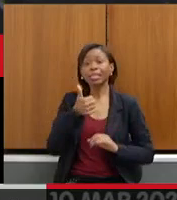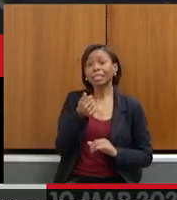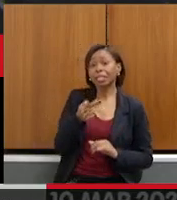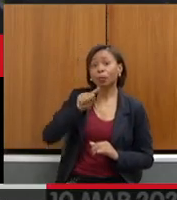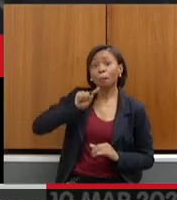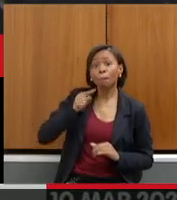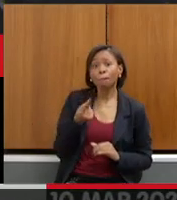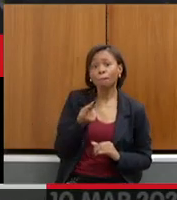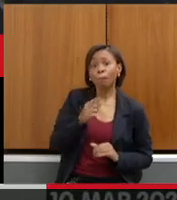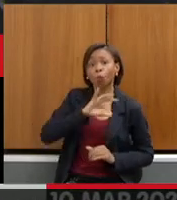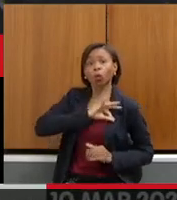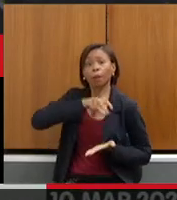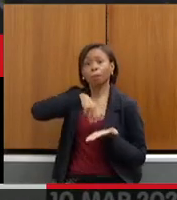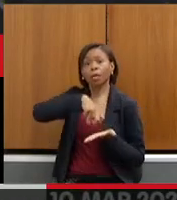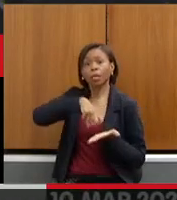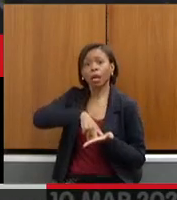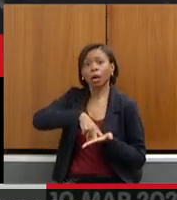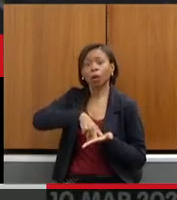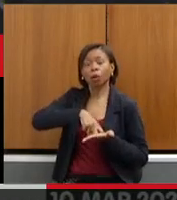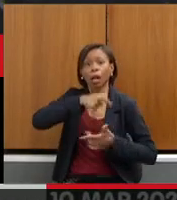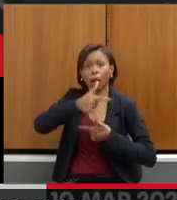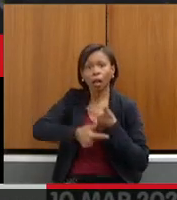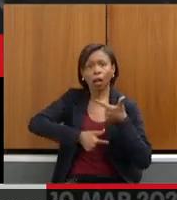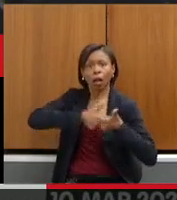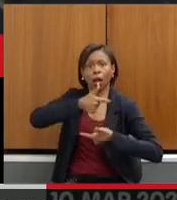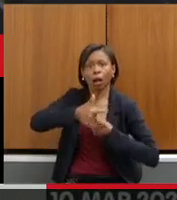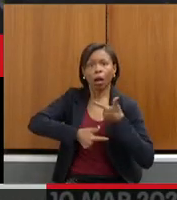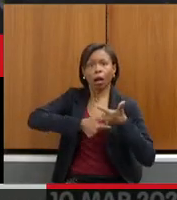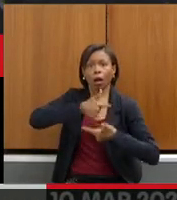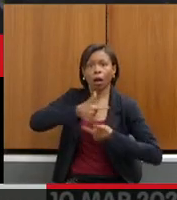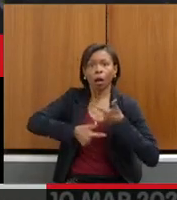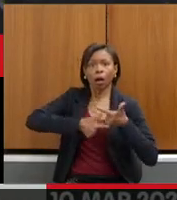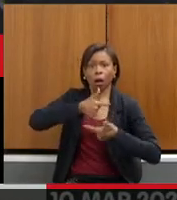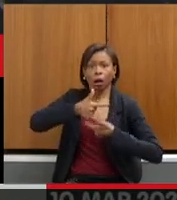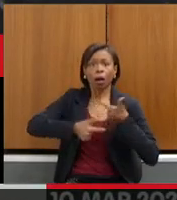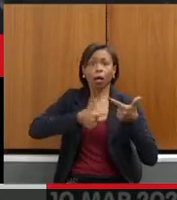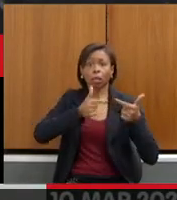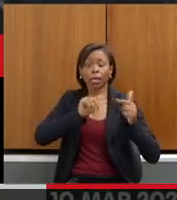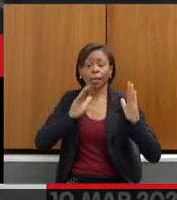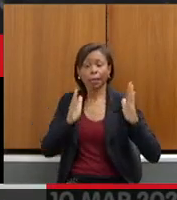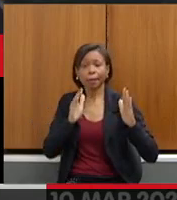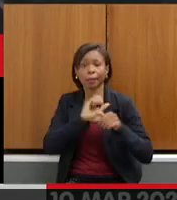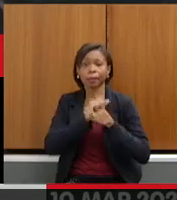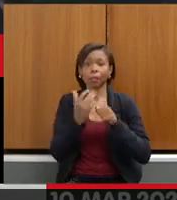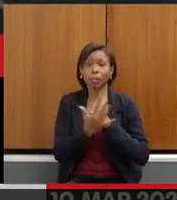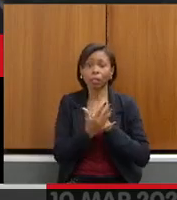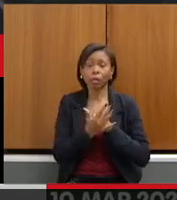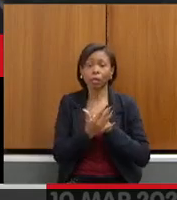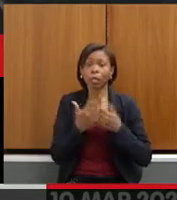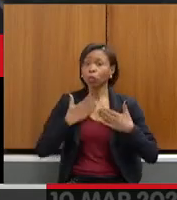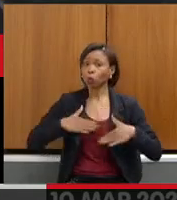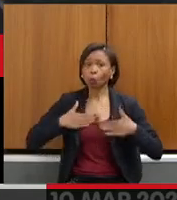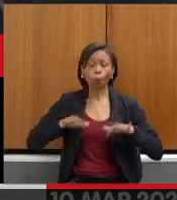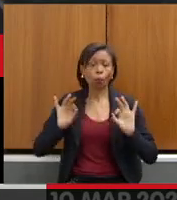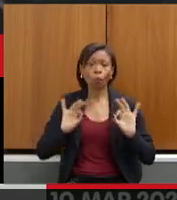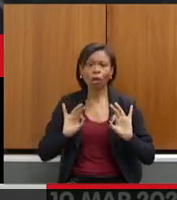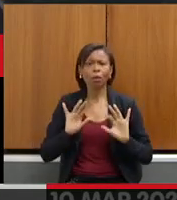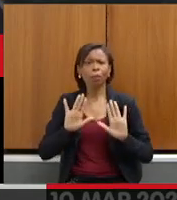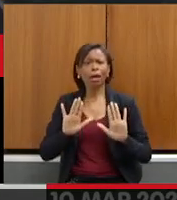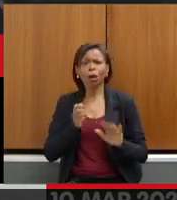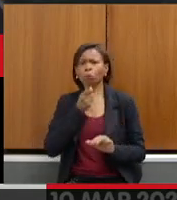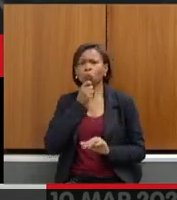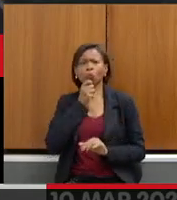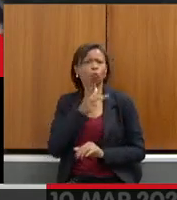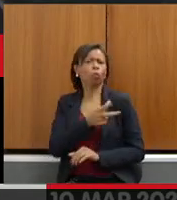penais que não tiveram um dia de descanso nessa pandemia eles não foram vacinados Qual o critério para que um grupo